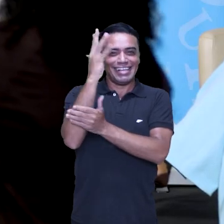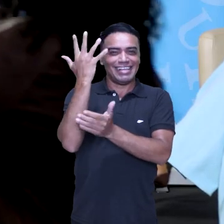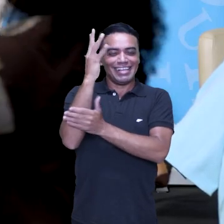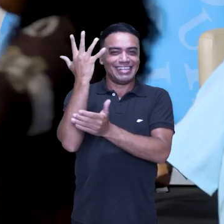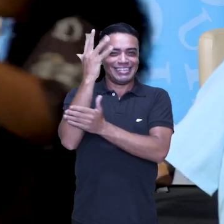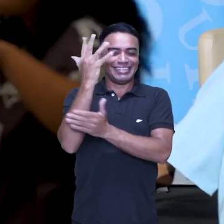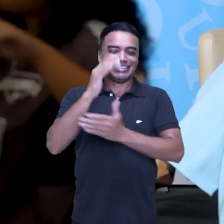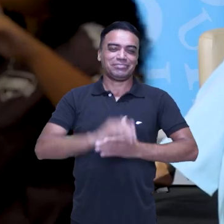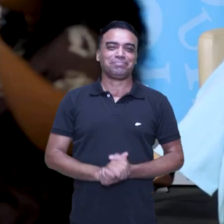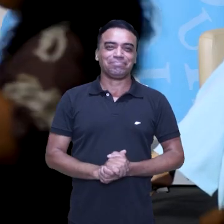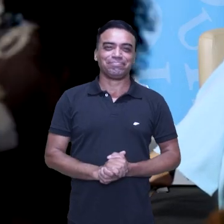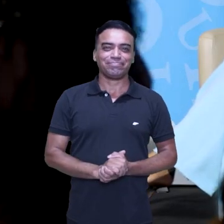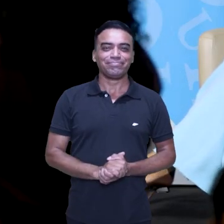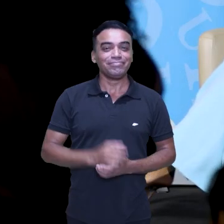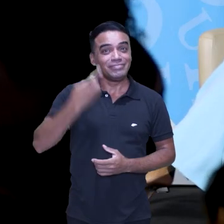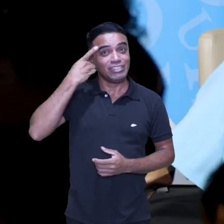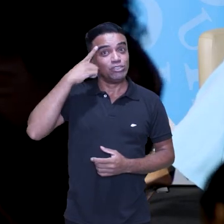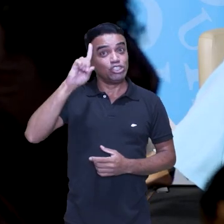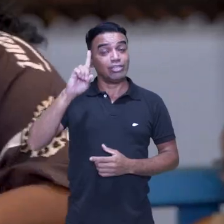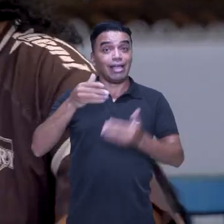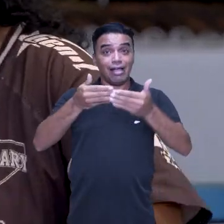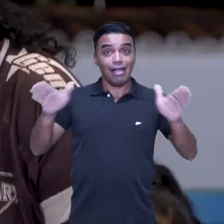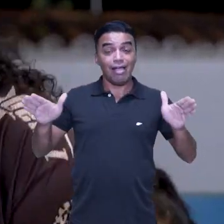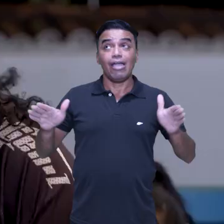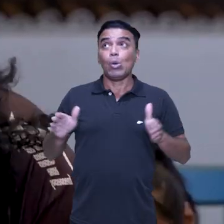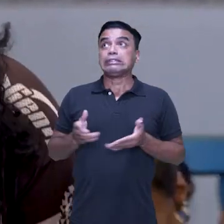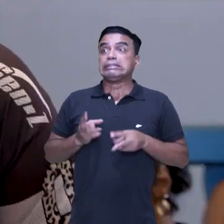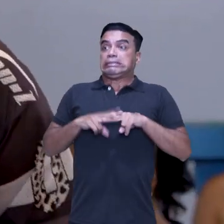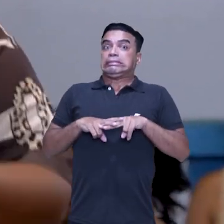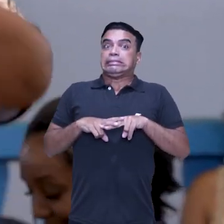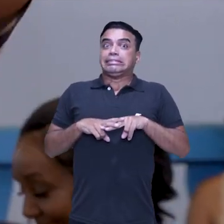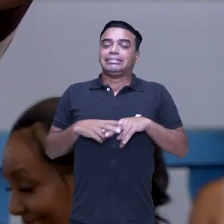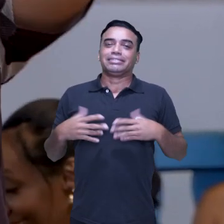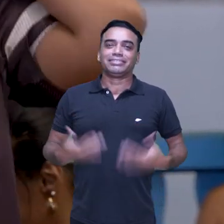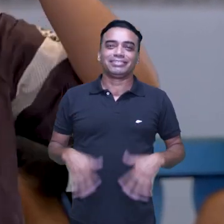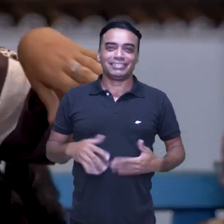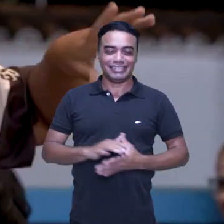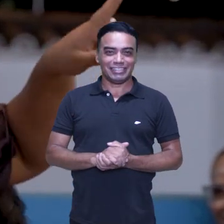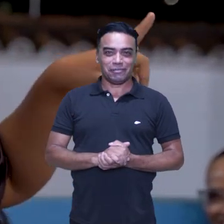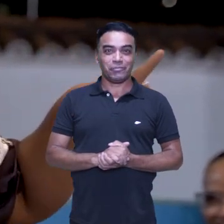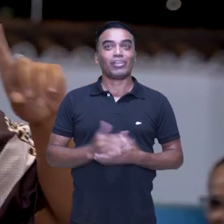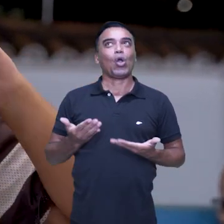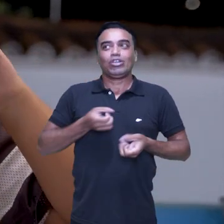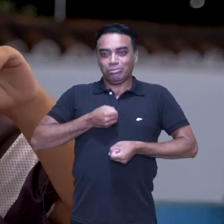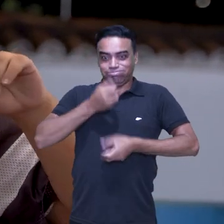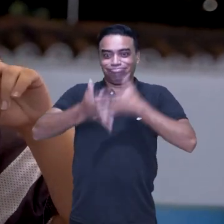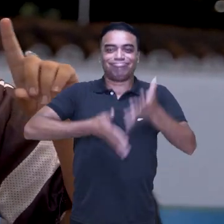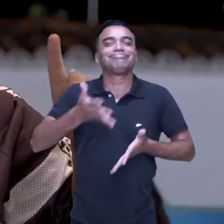falar. No dia da inauguração, eu travei. Hoje saiu tudo, hein, Hoje saiu.